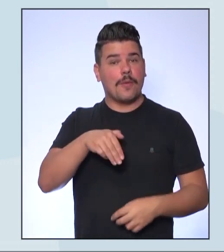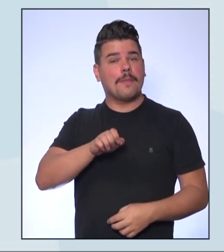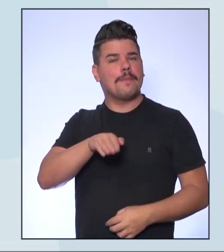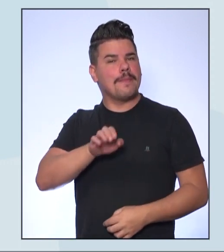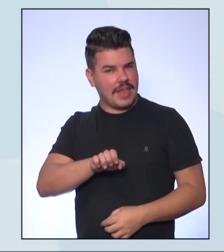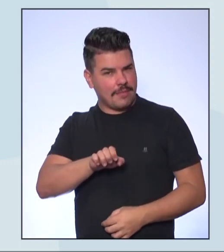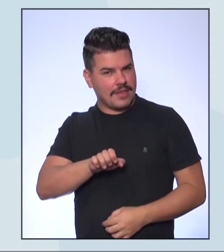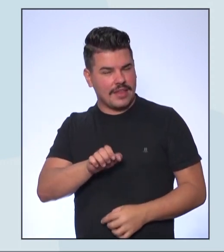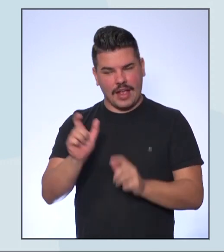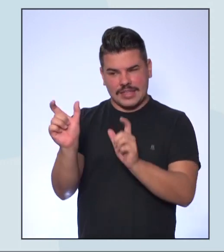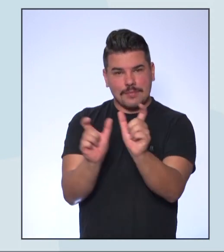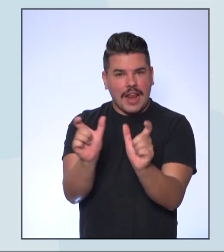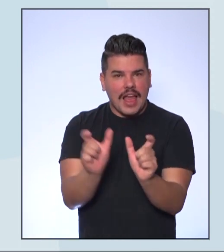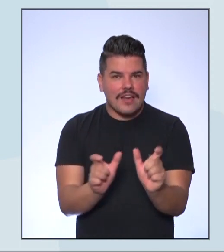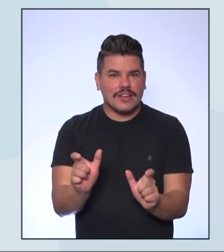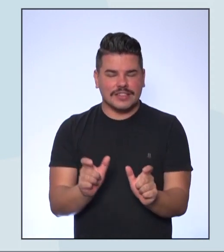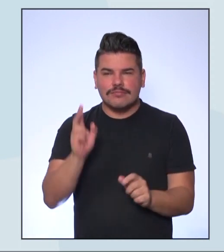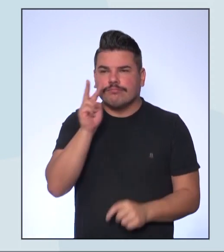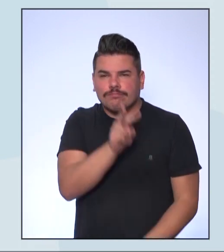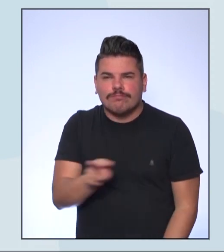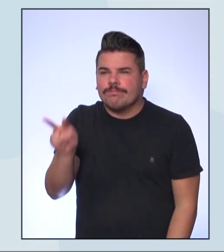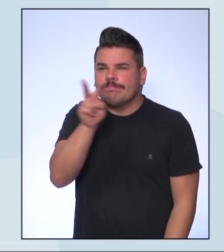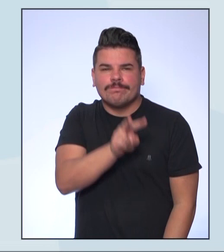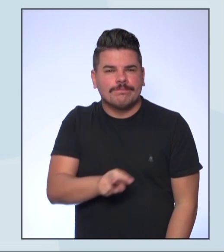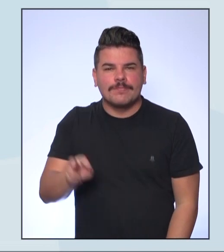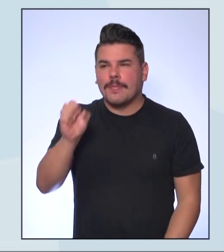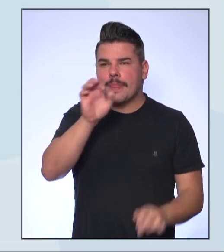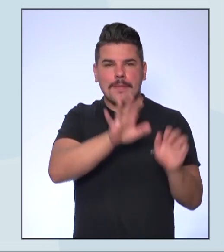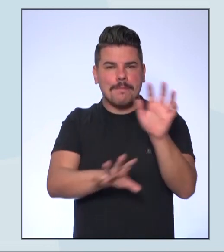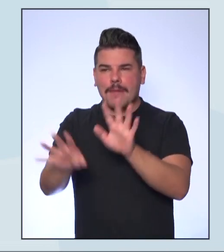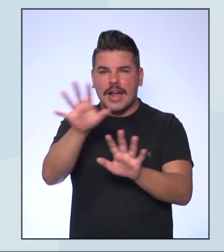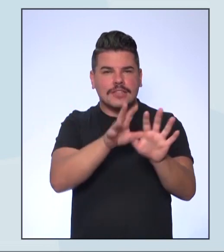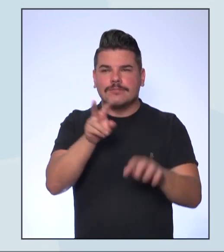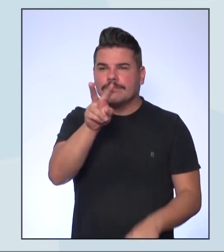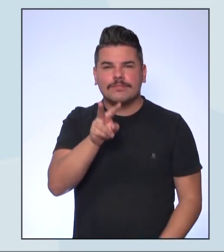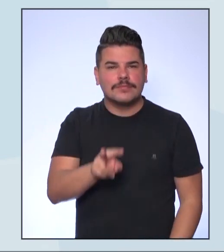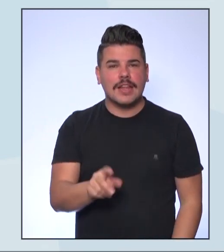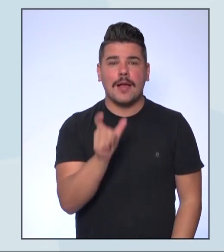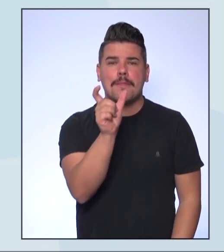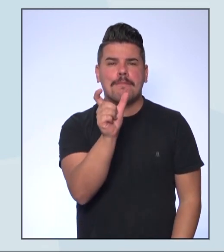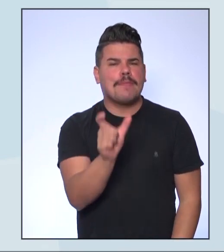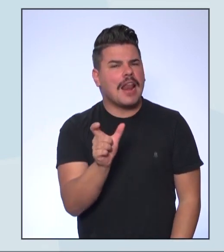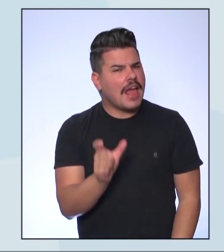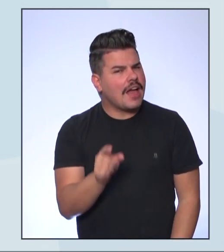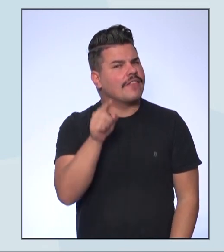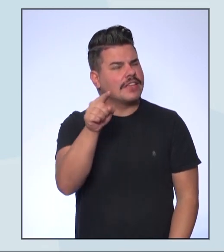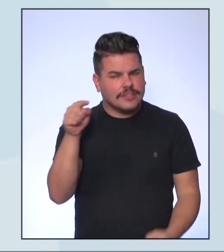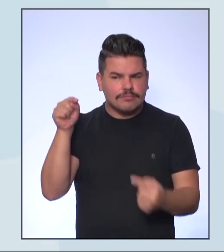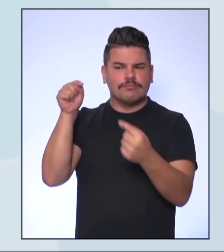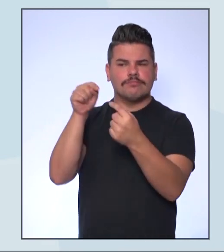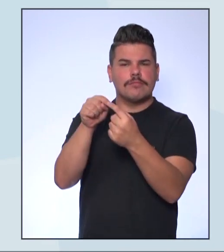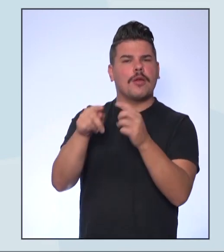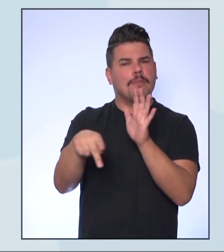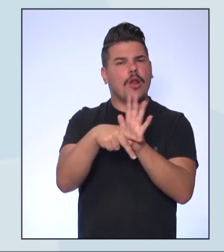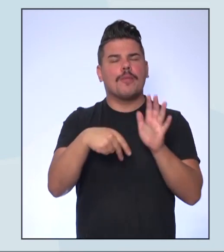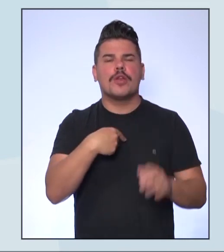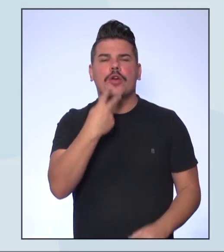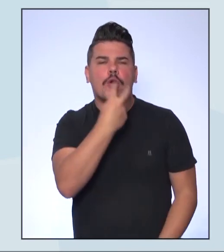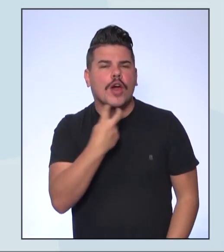imagem, as palavras presentes nele, quais palavras que aparecem no meme podemos dizer que são referentes à linguagem